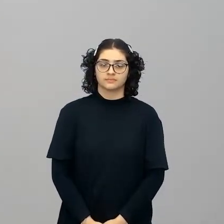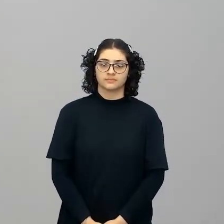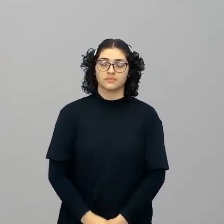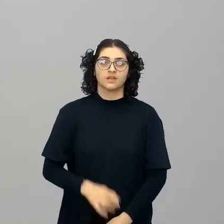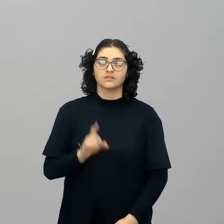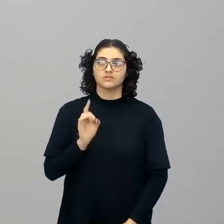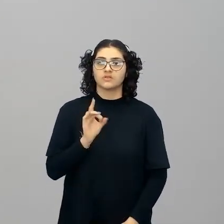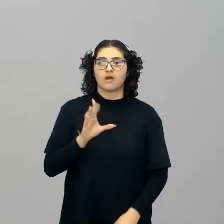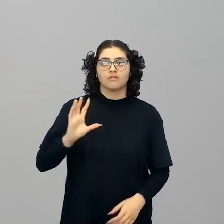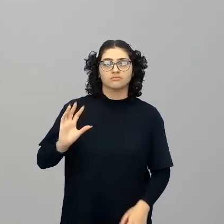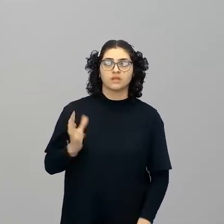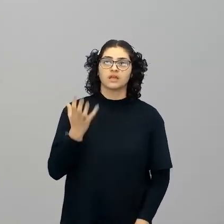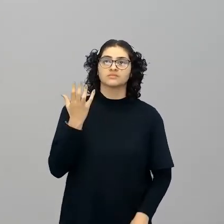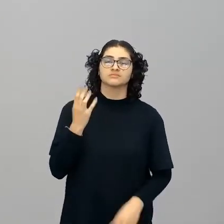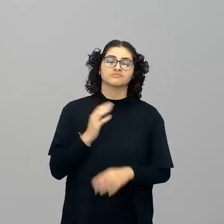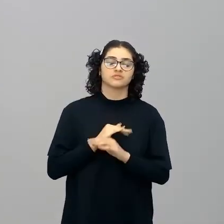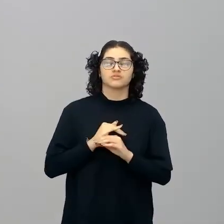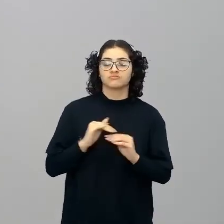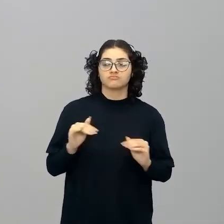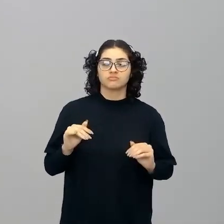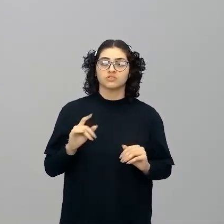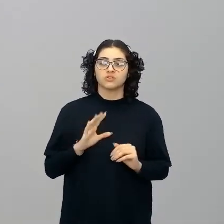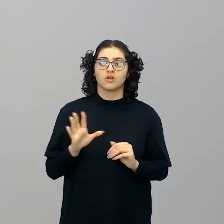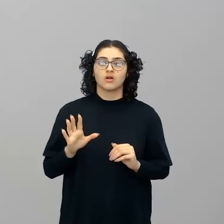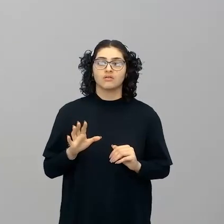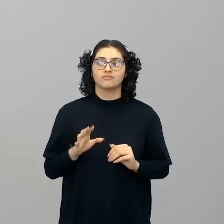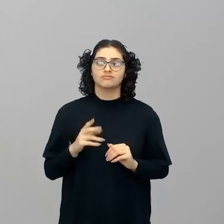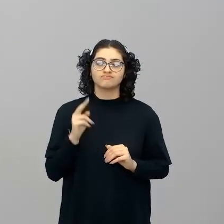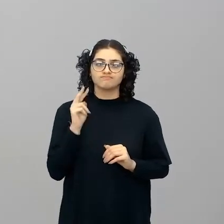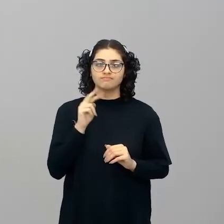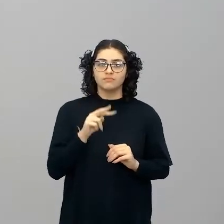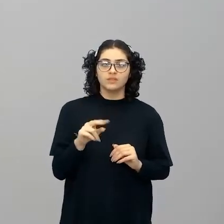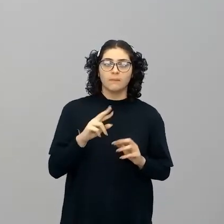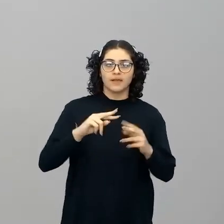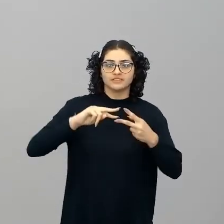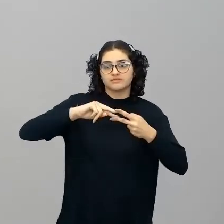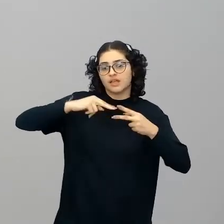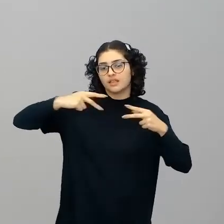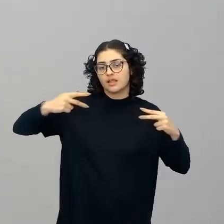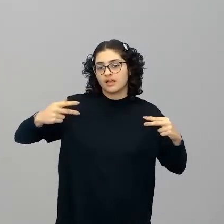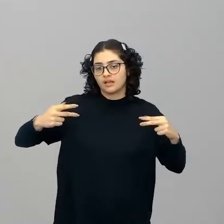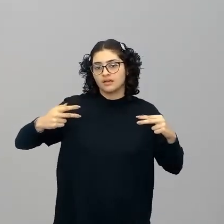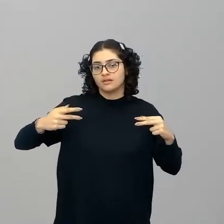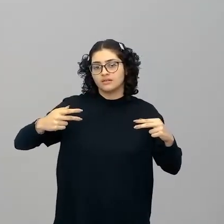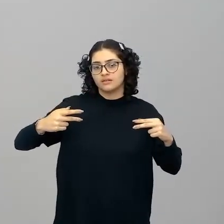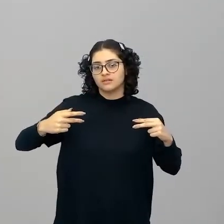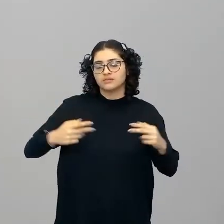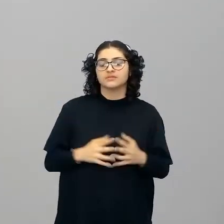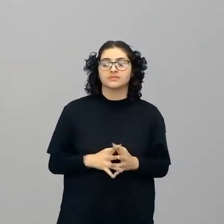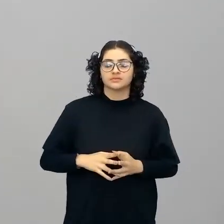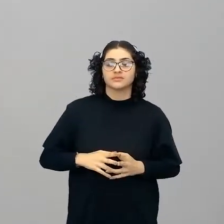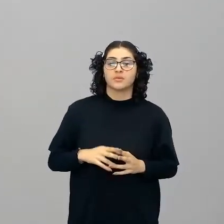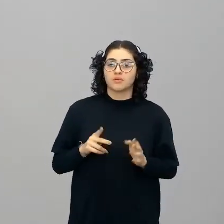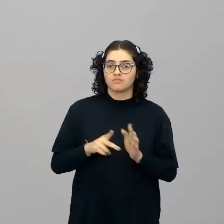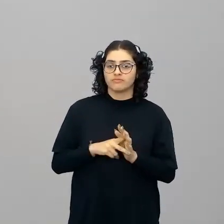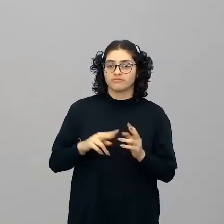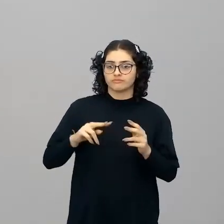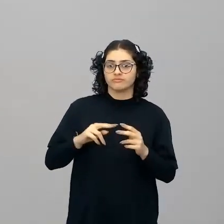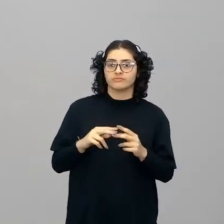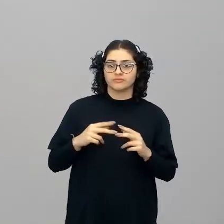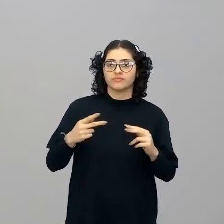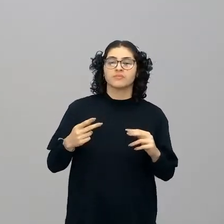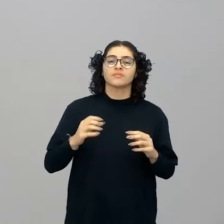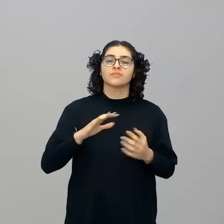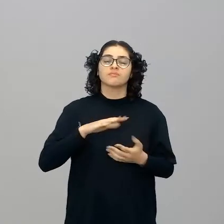acontece apenas, né, nesse aspecto, né, genético, nesse aspecto mais fundo aí do DNA. Mas